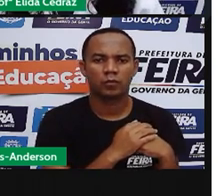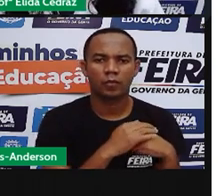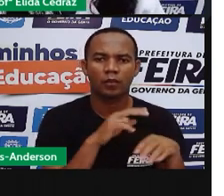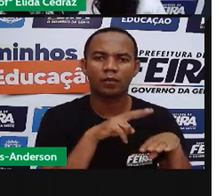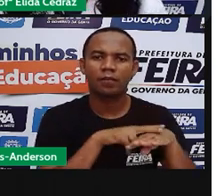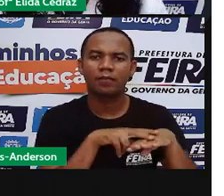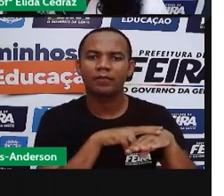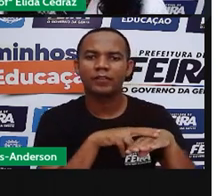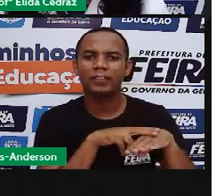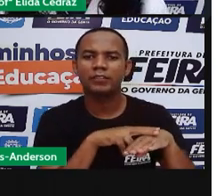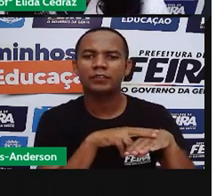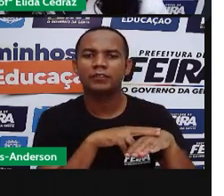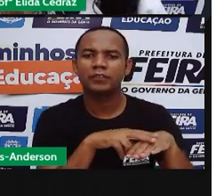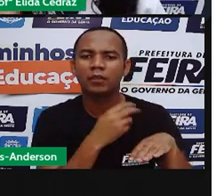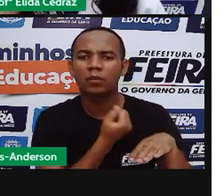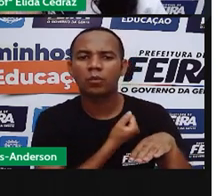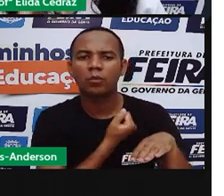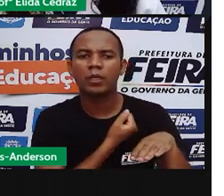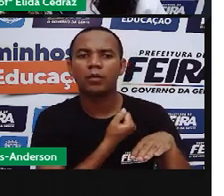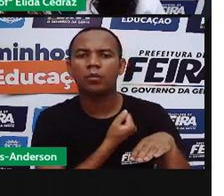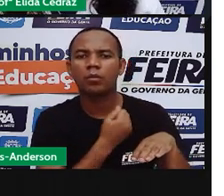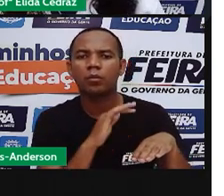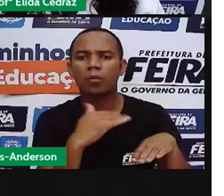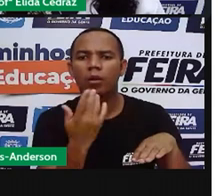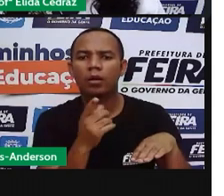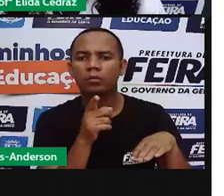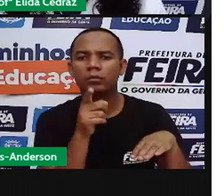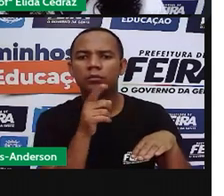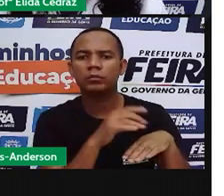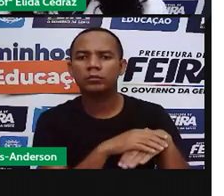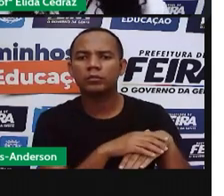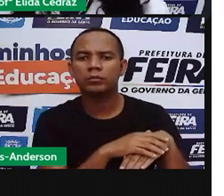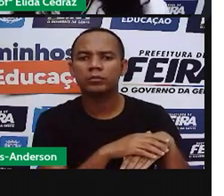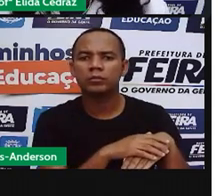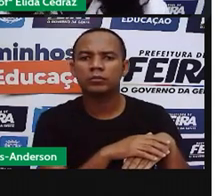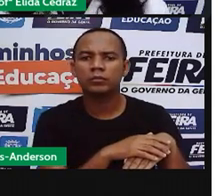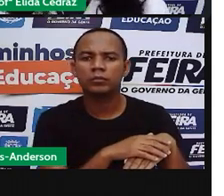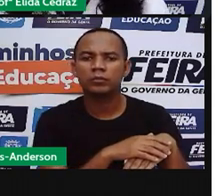verde? Qual é o número lá da cor verde?